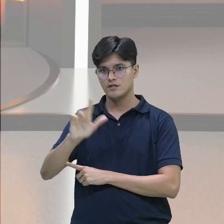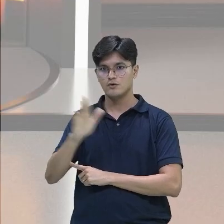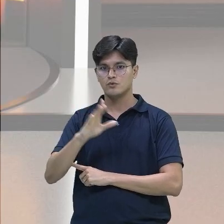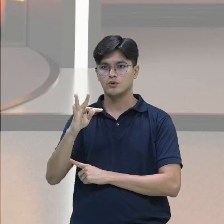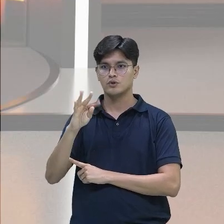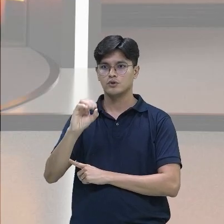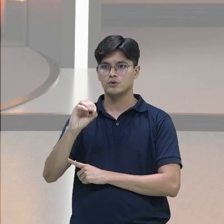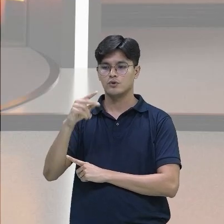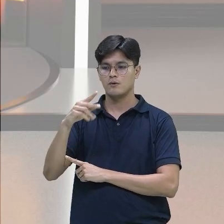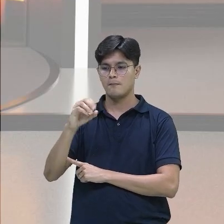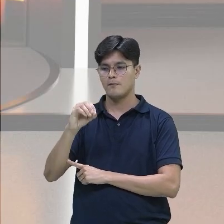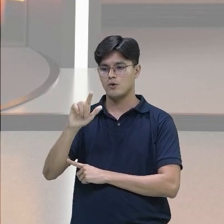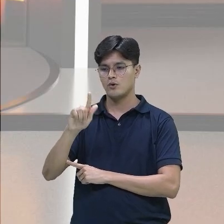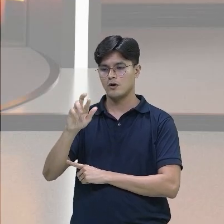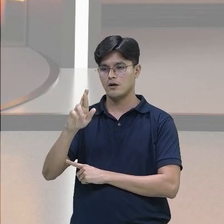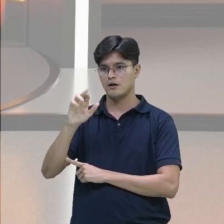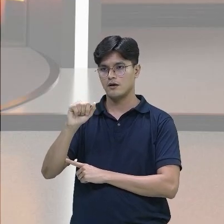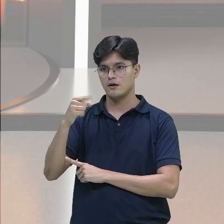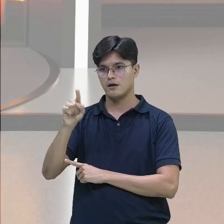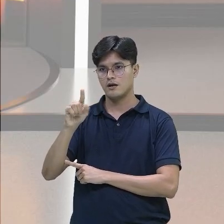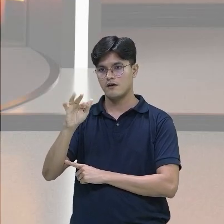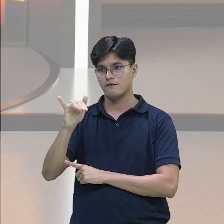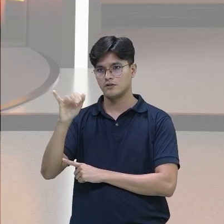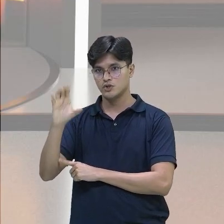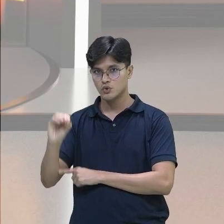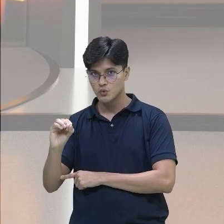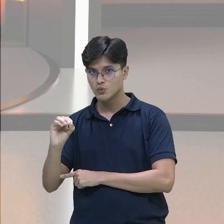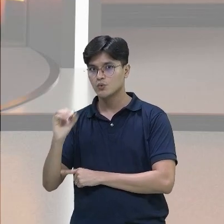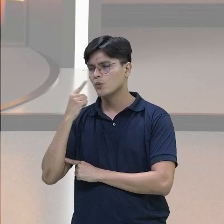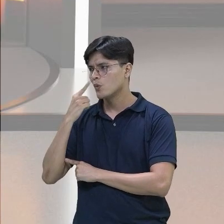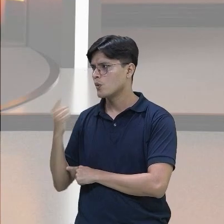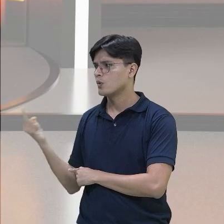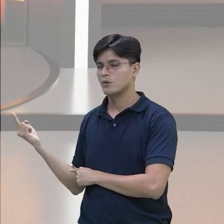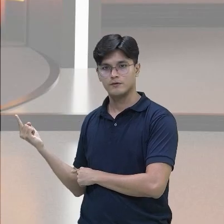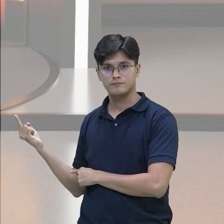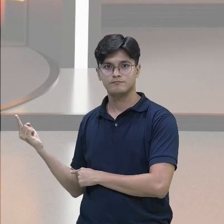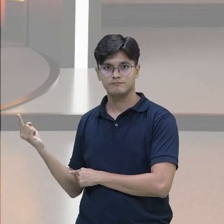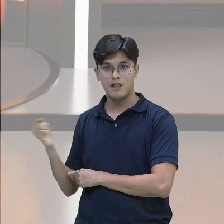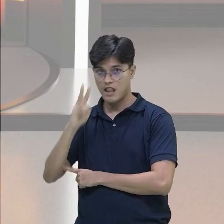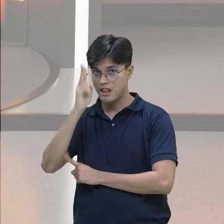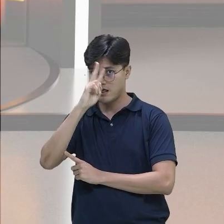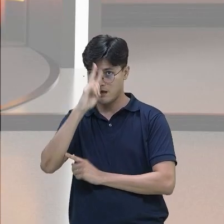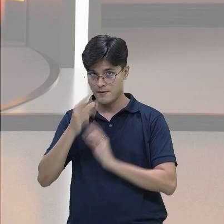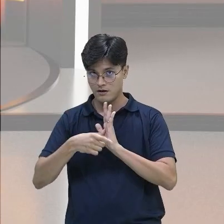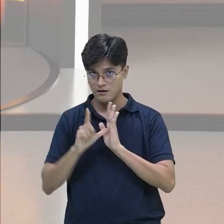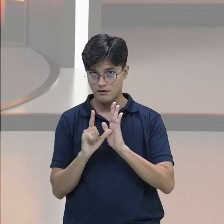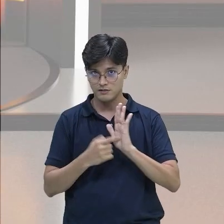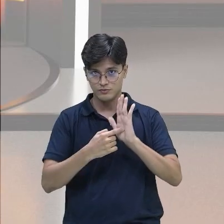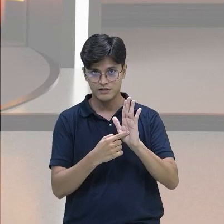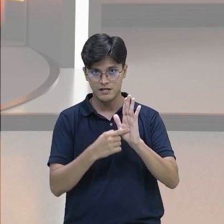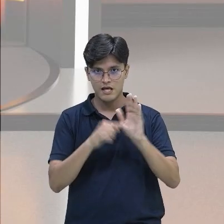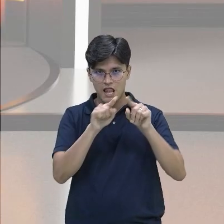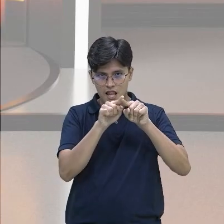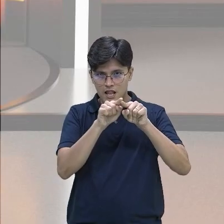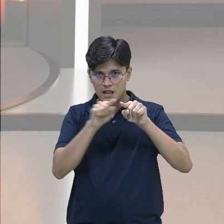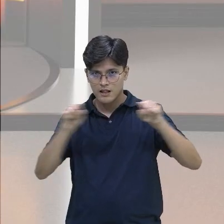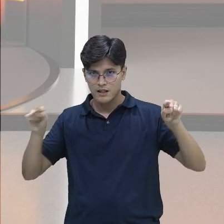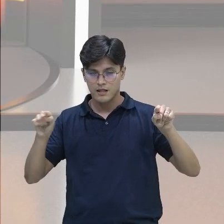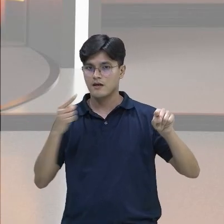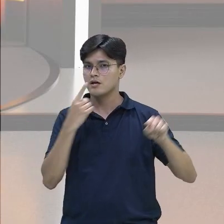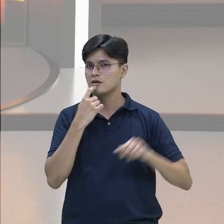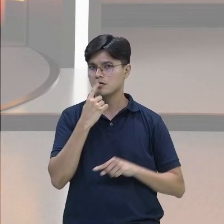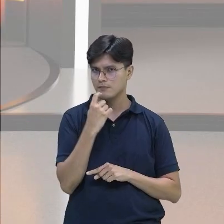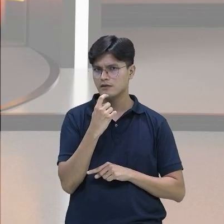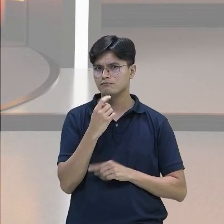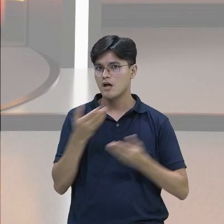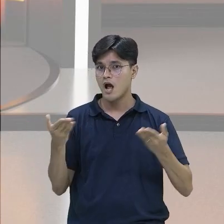de ver no mapa vai ser este perfil topográfico. O que é um perfil topográfico? Vai